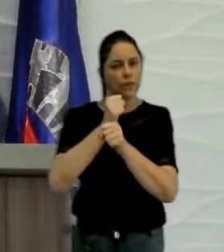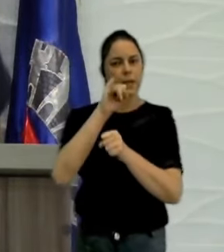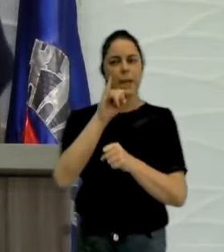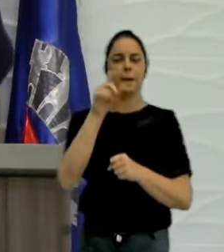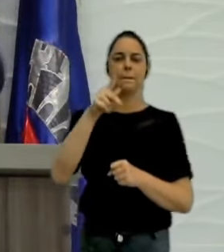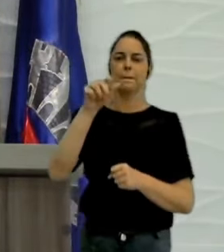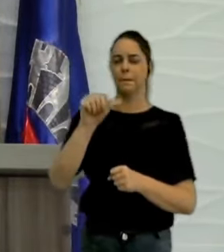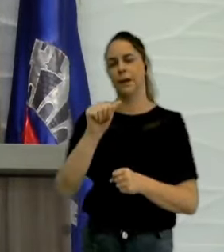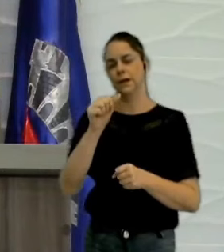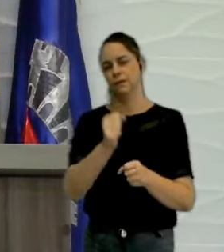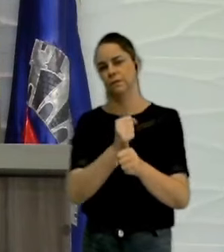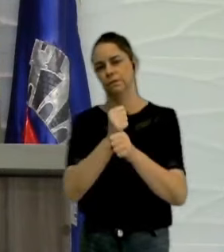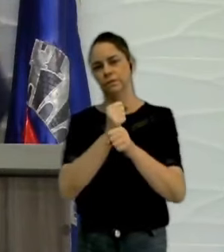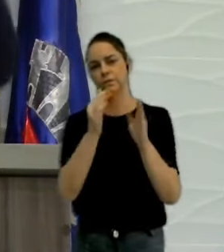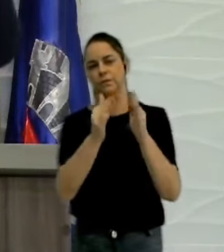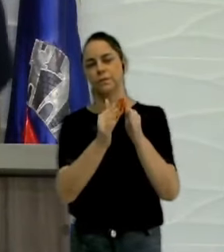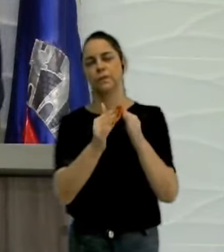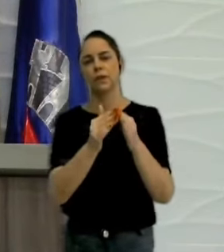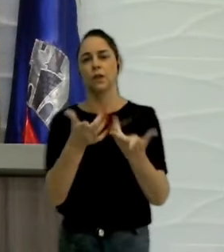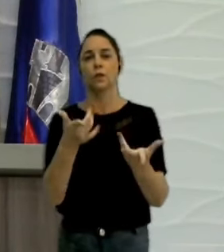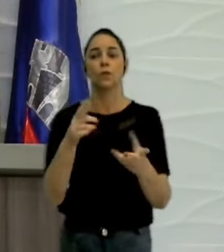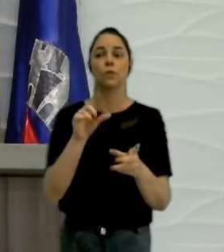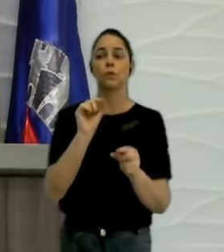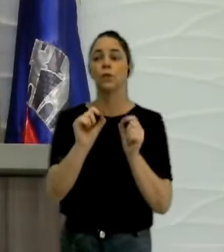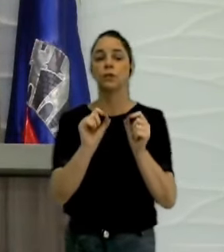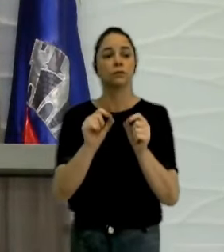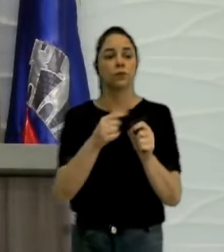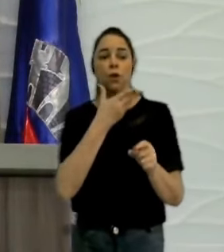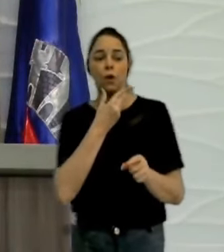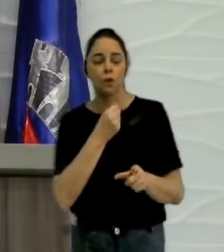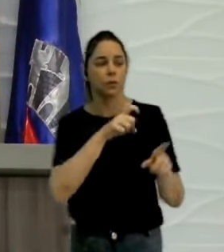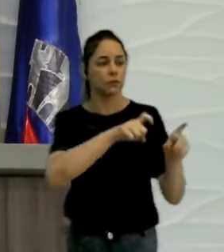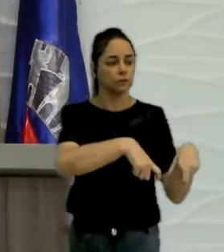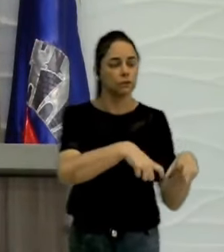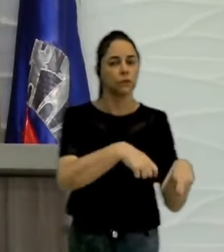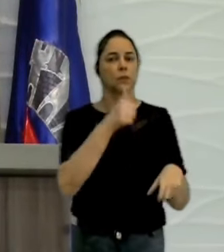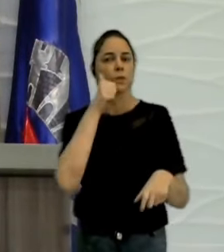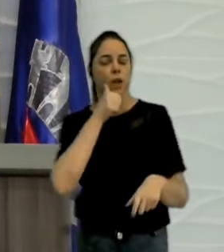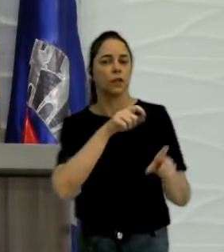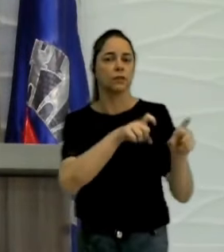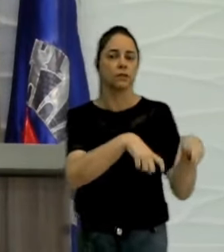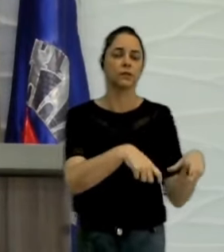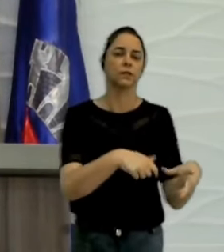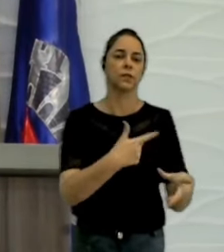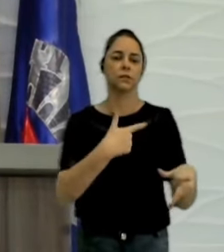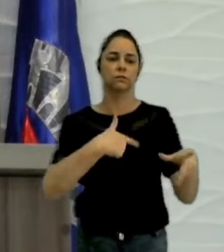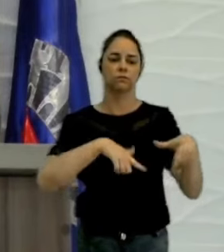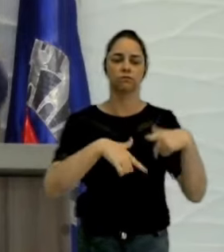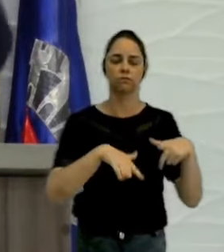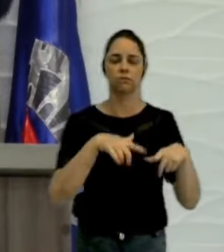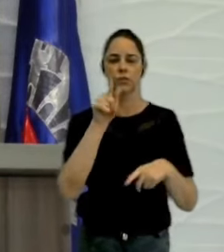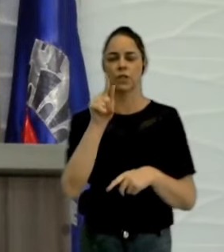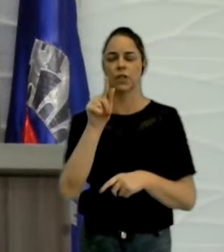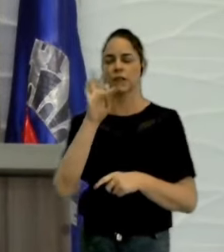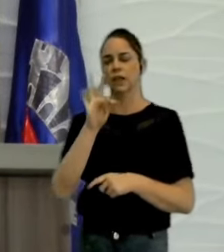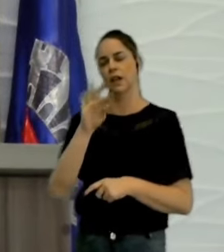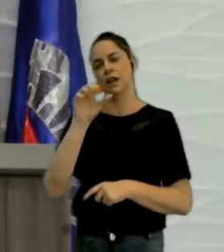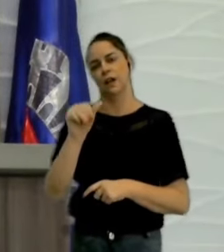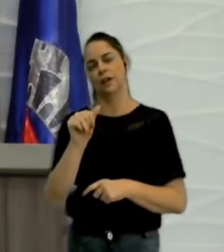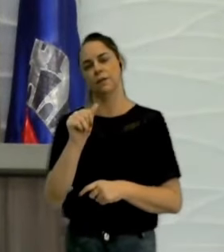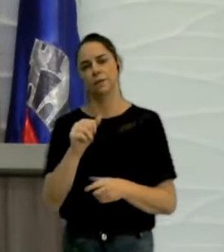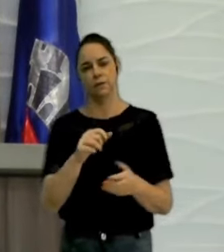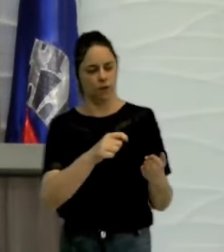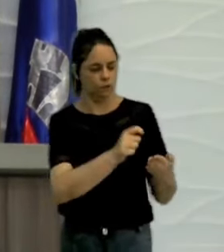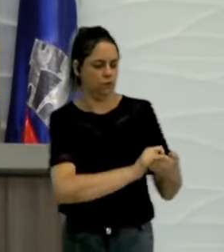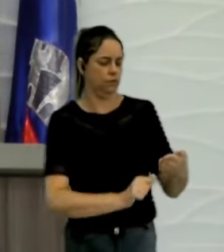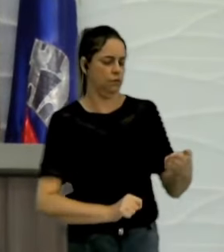IPA, aonde os agricultores, aonde as agricultoras iam todos os dias fazer seu GTA, fazer o cadastro